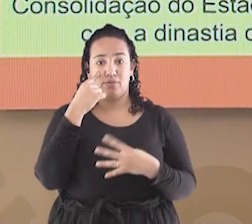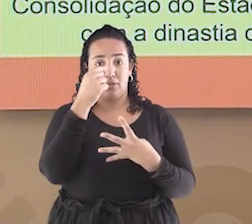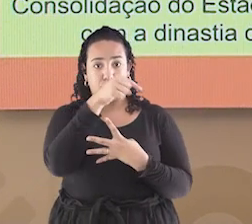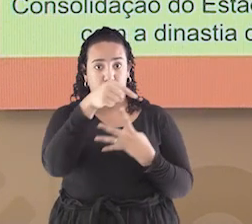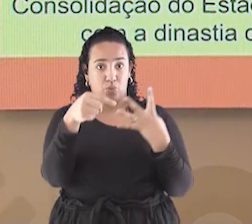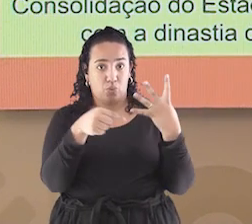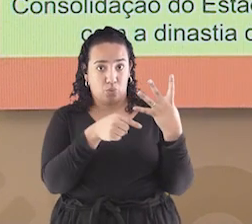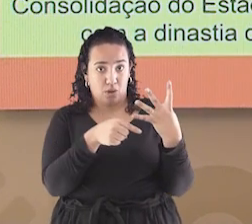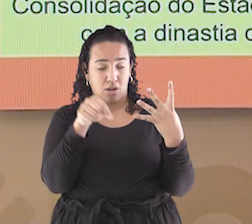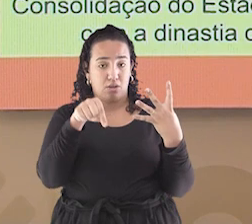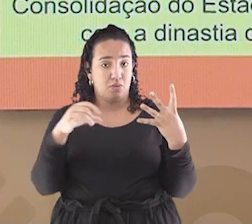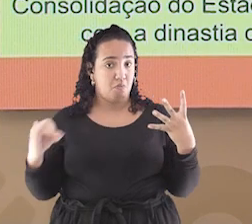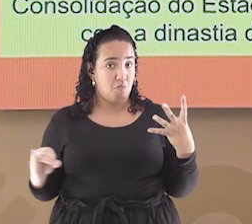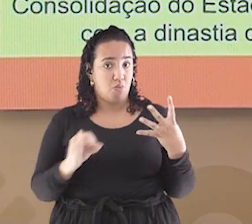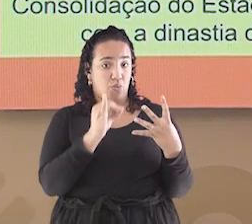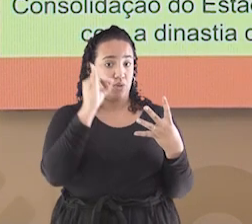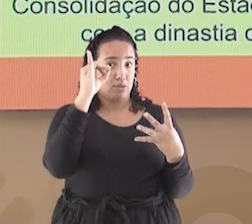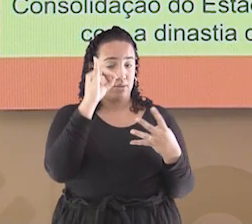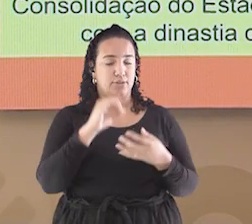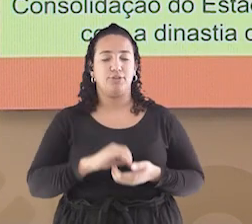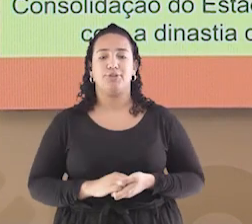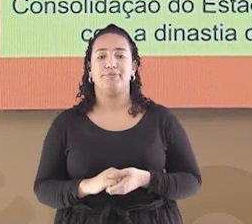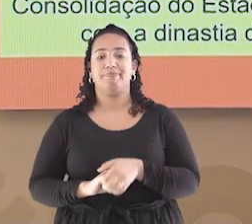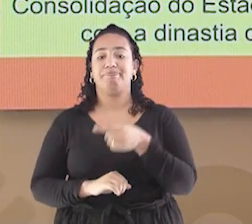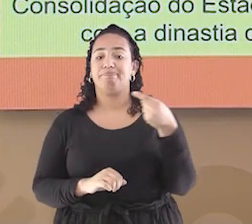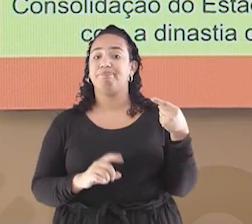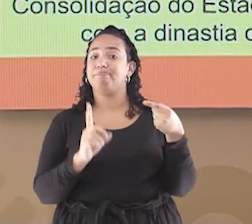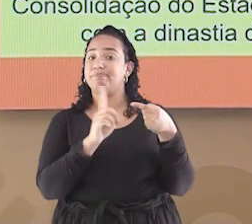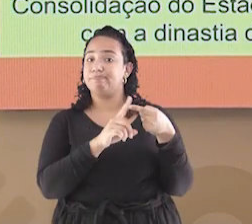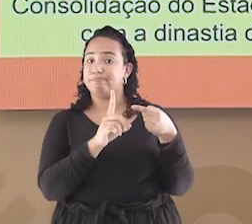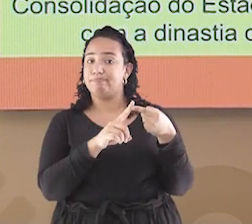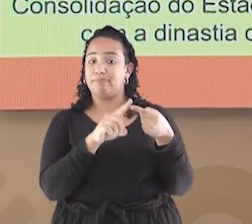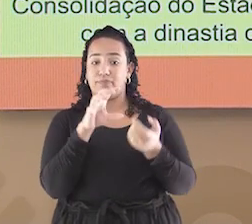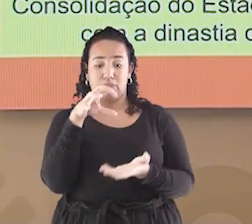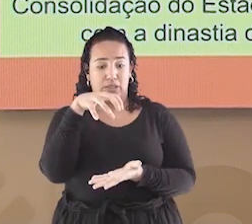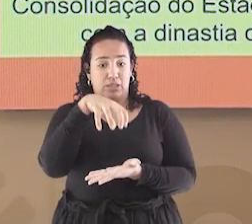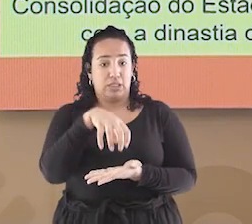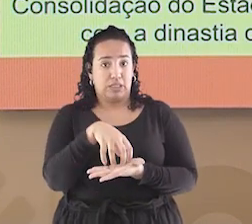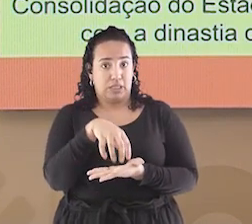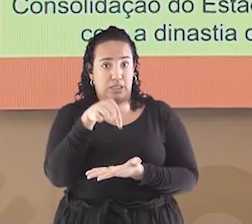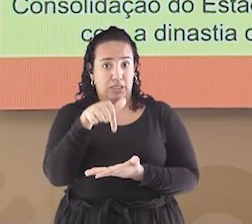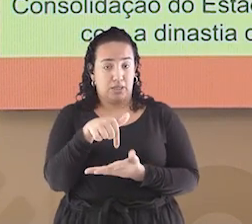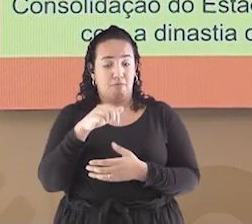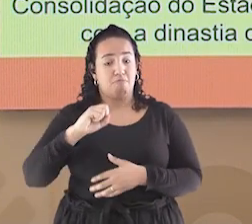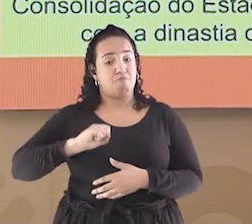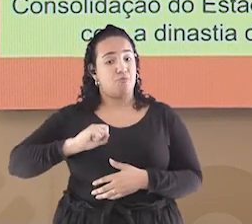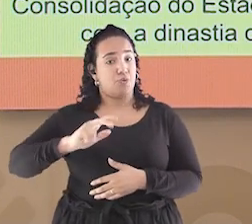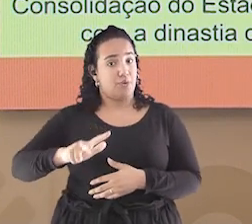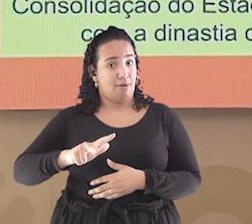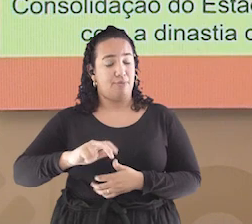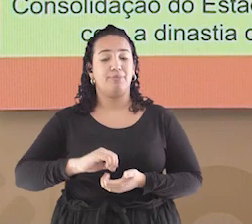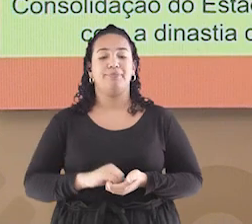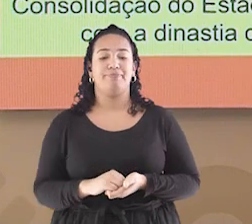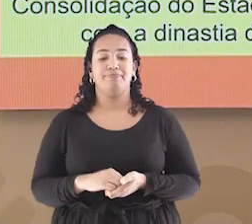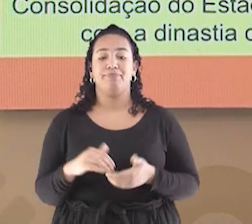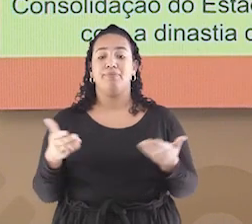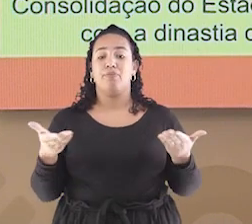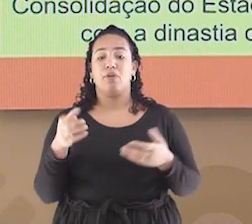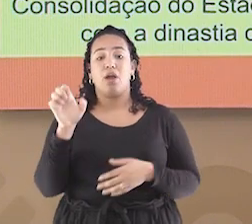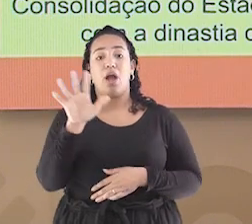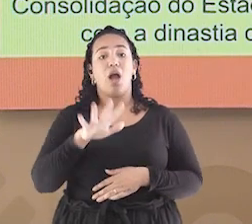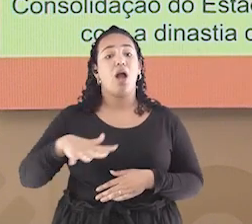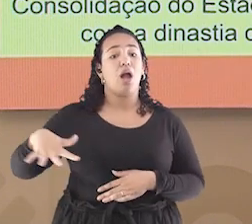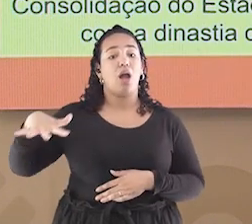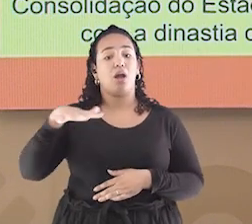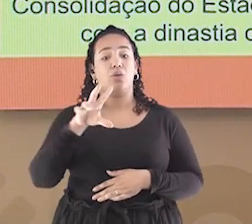4 deles que foram muito importantes. O primeiro a se tornar um estado centralizado foi Portugal. A região onde o país fica é chamada